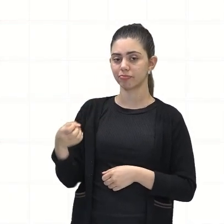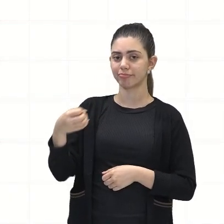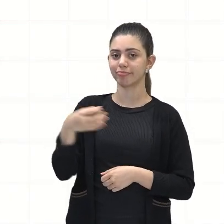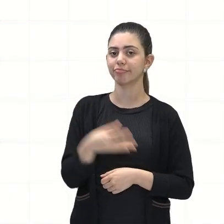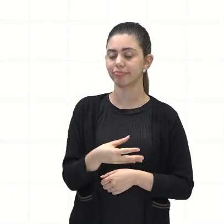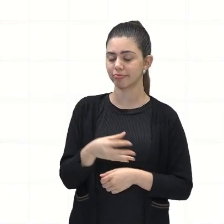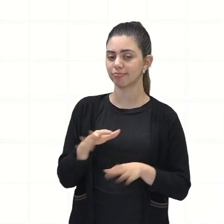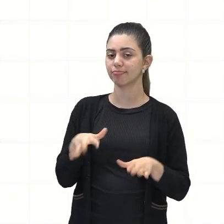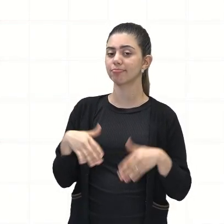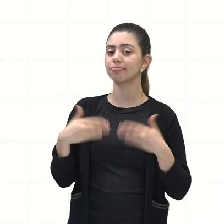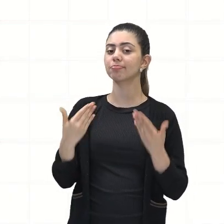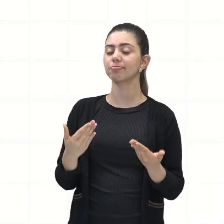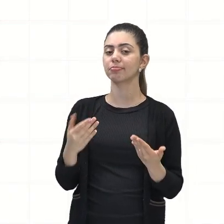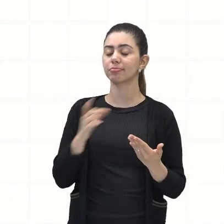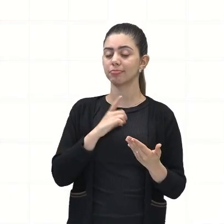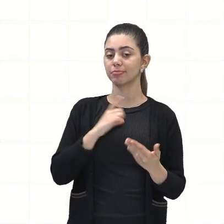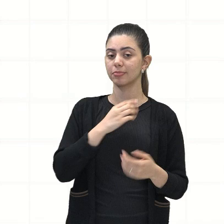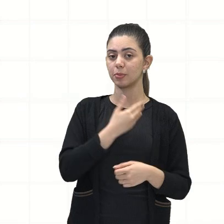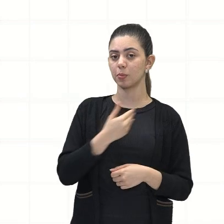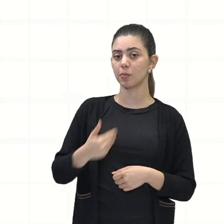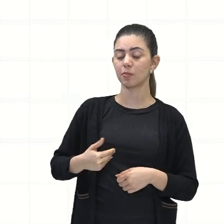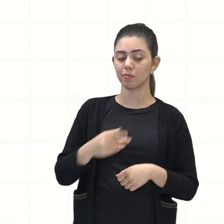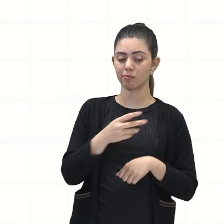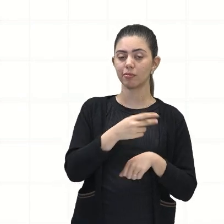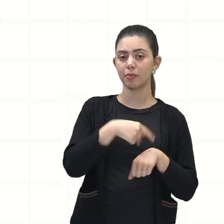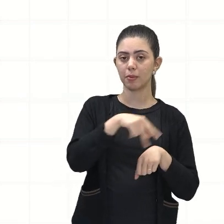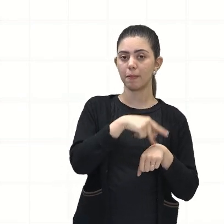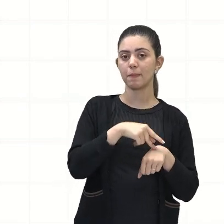implementada pelo governo americano.